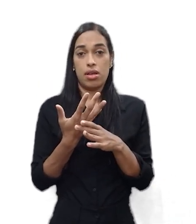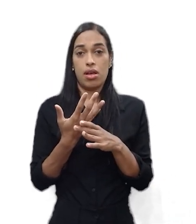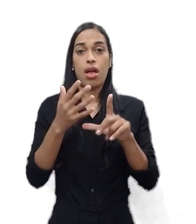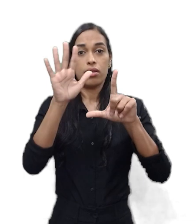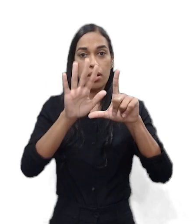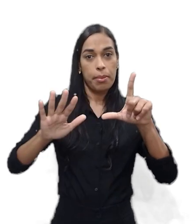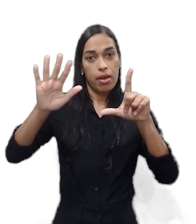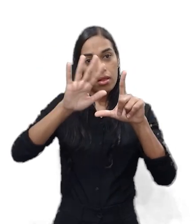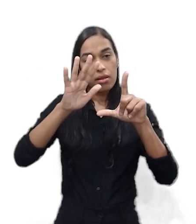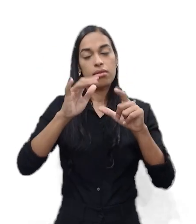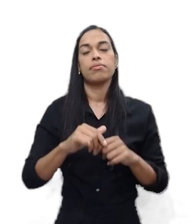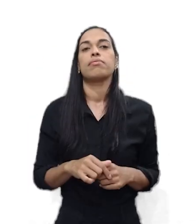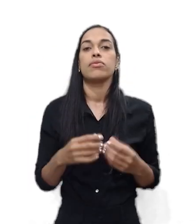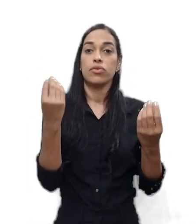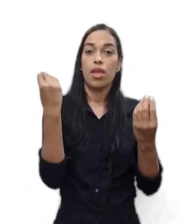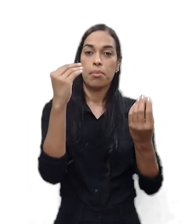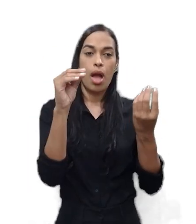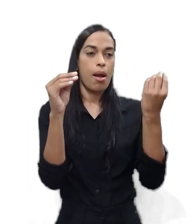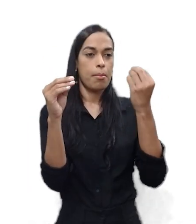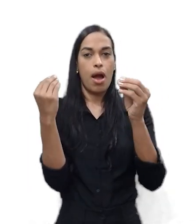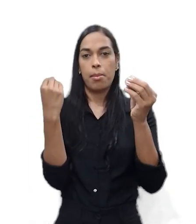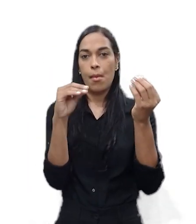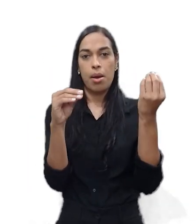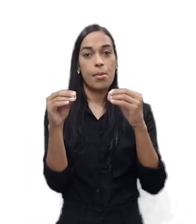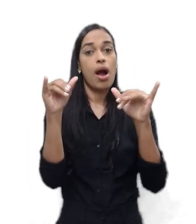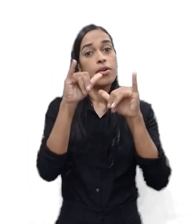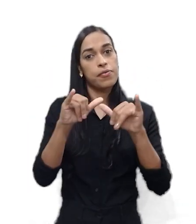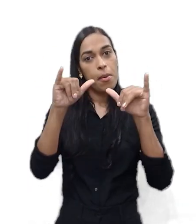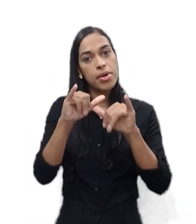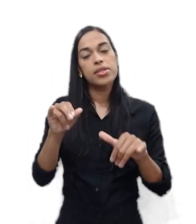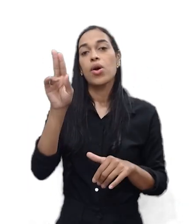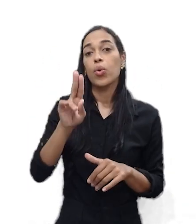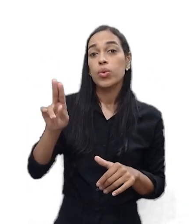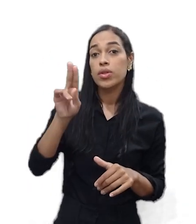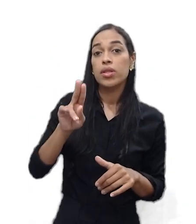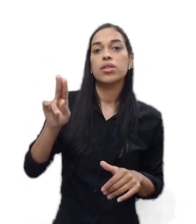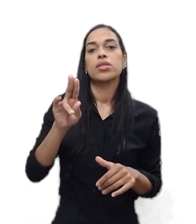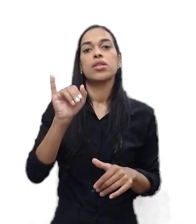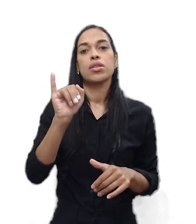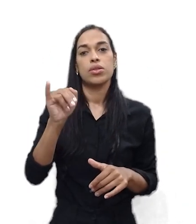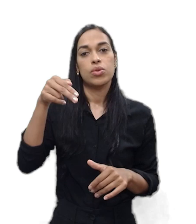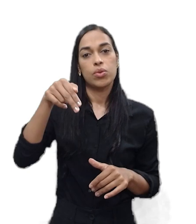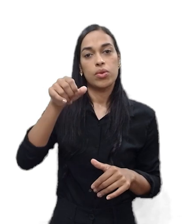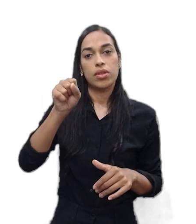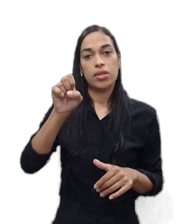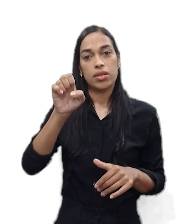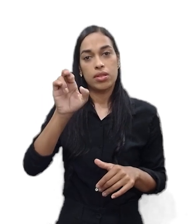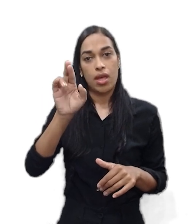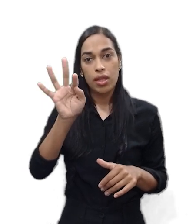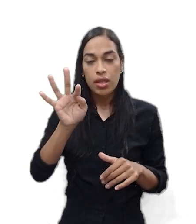a tabela, você vai inserir os dados na tabela, utilizando o comando insert. Aí você